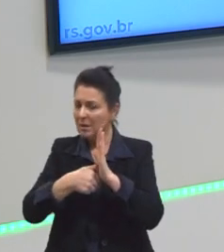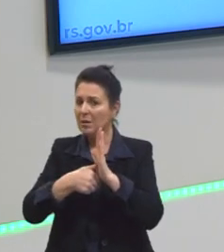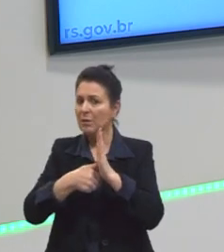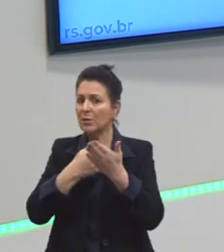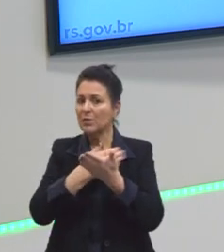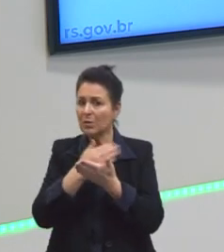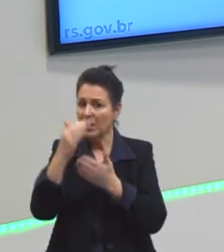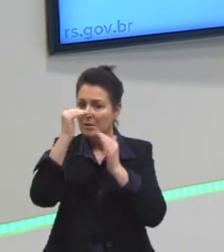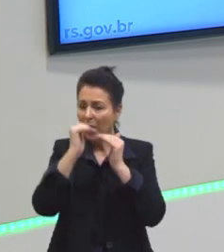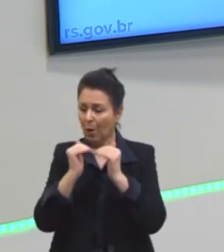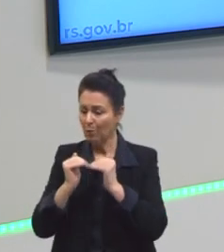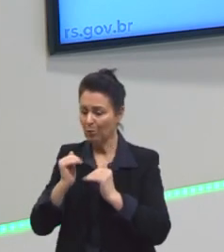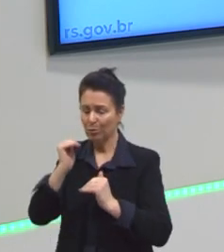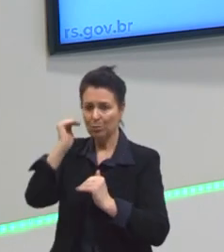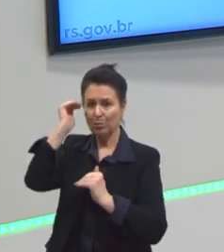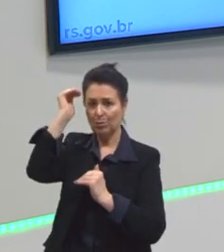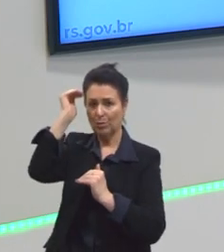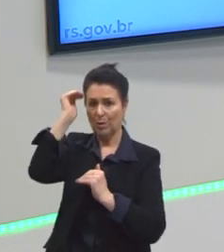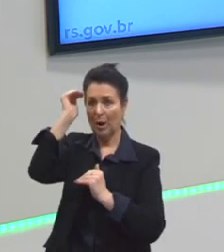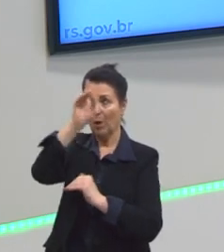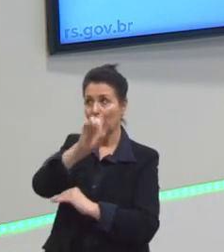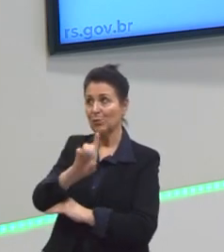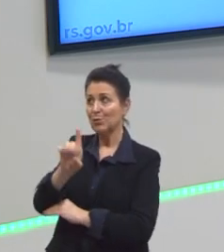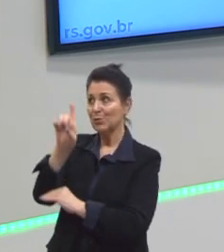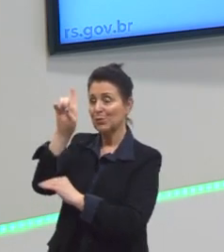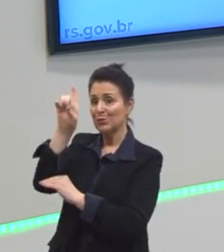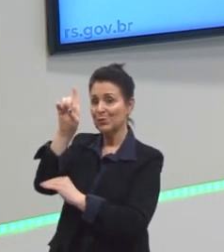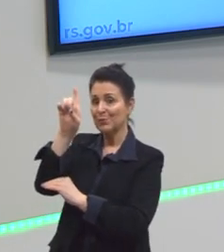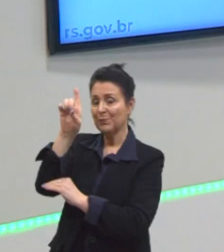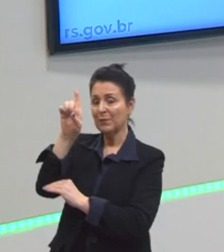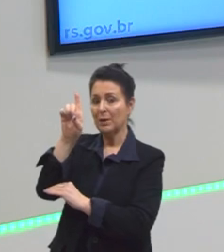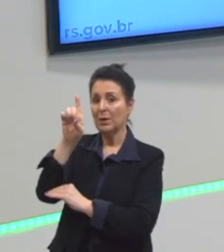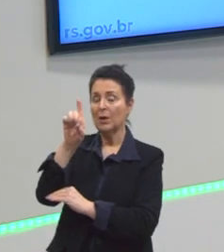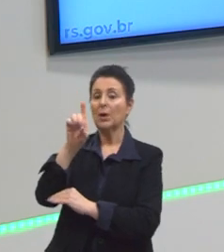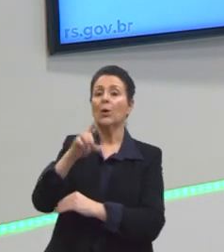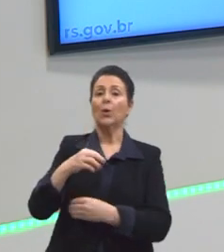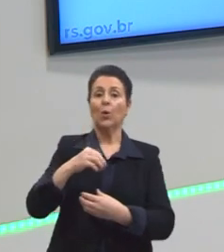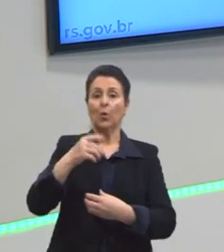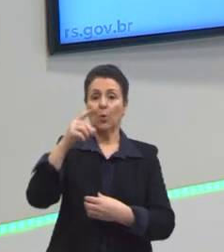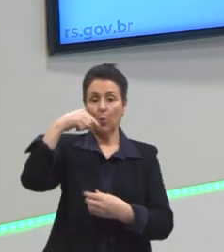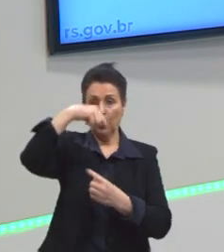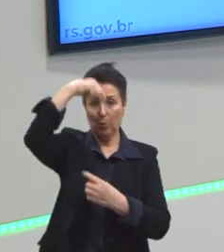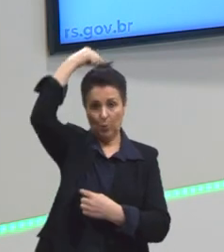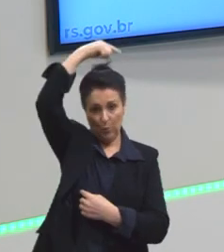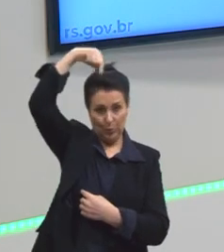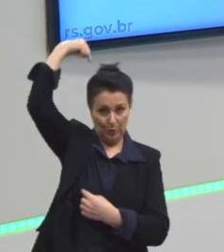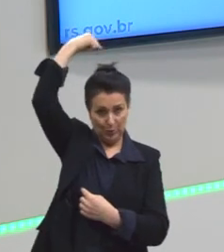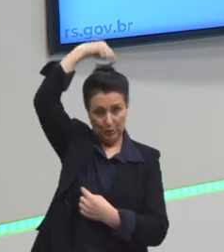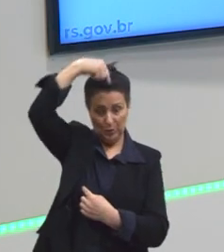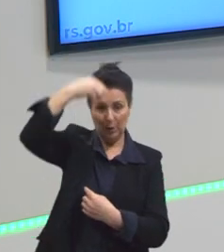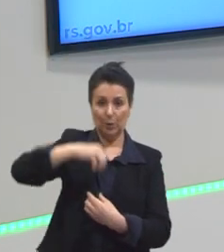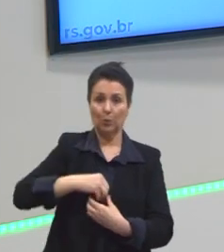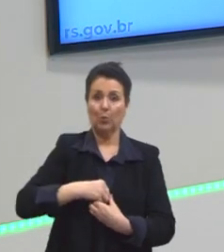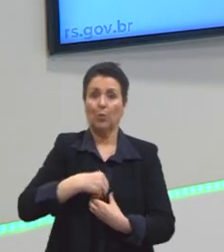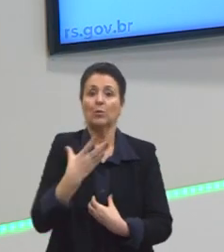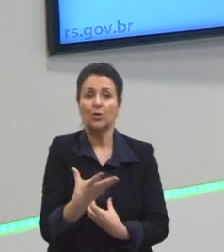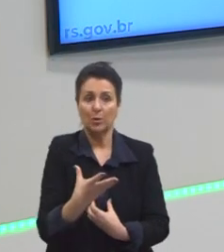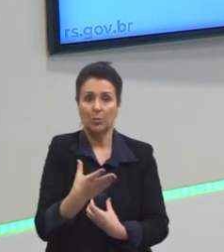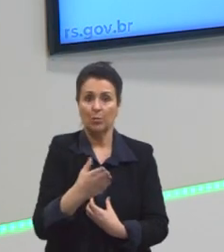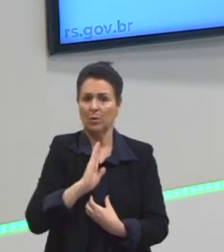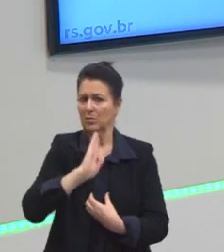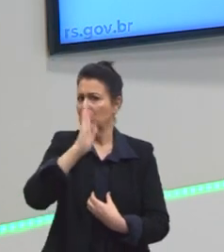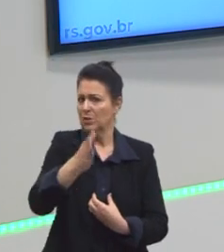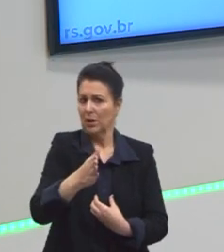aspecto superior para a o Divino né o Santo Agostinho não já era o Divino de cara que mandava era